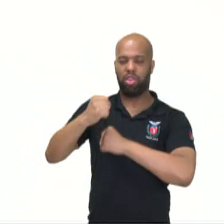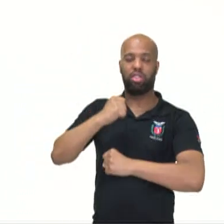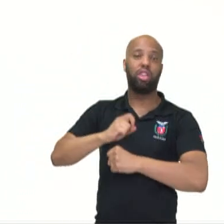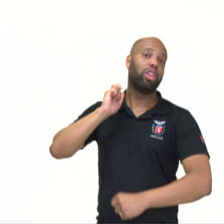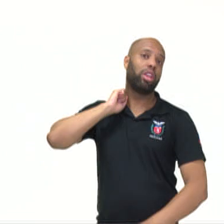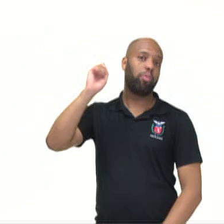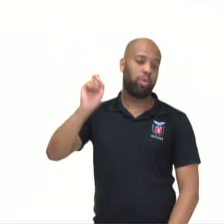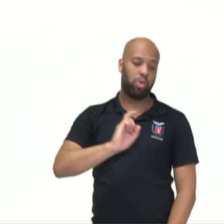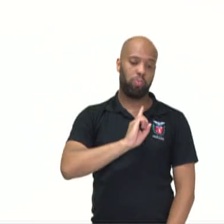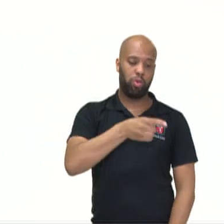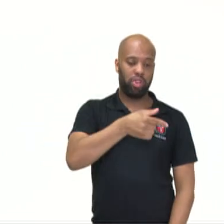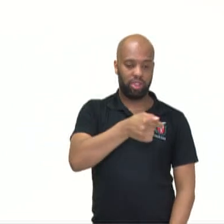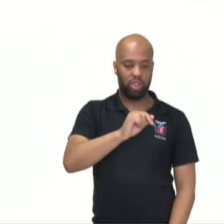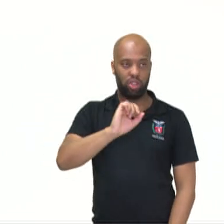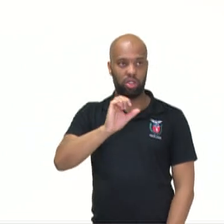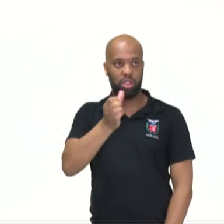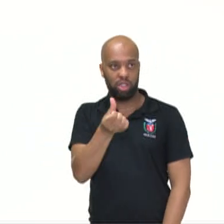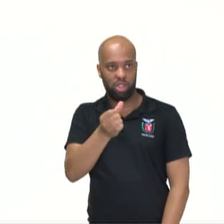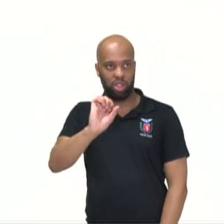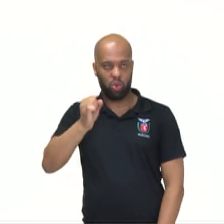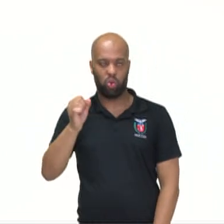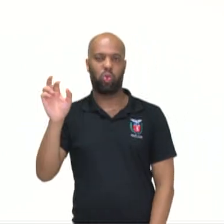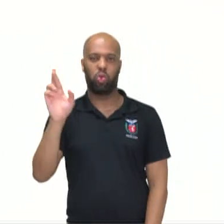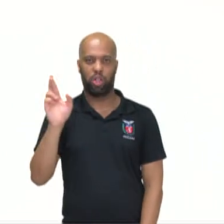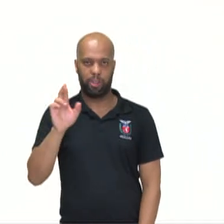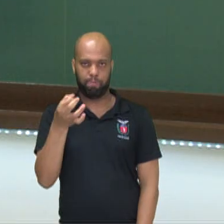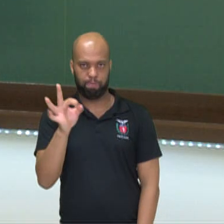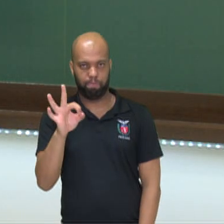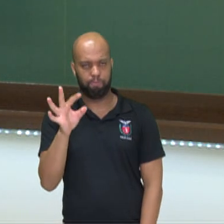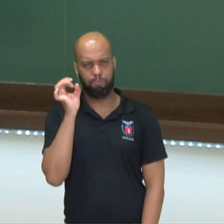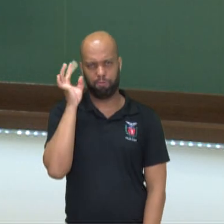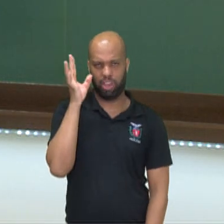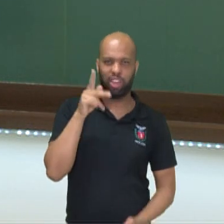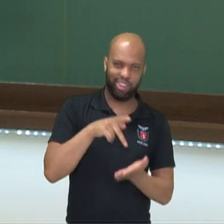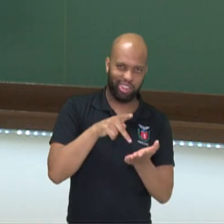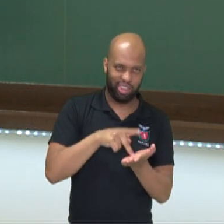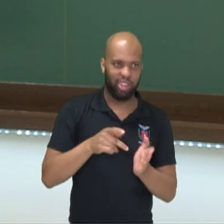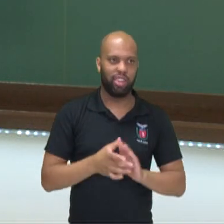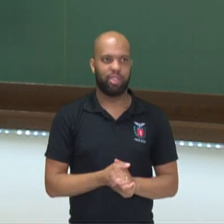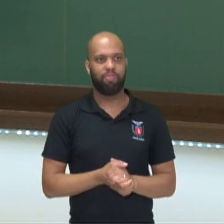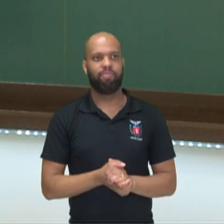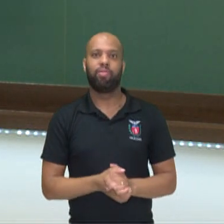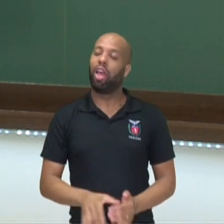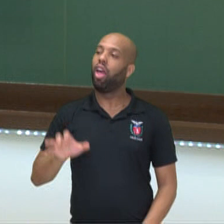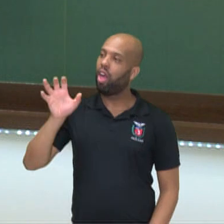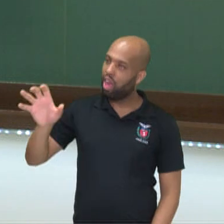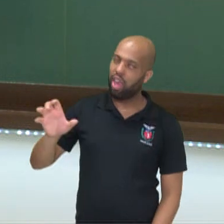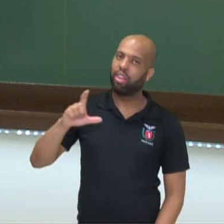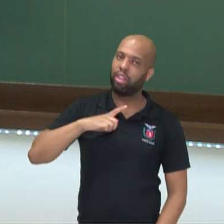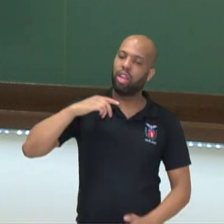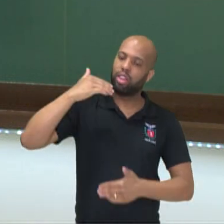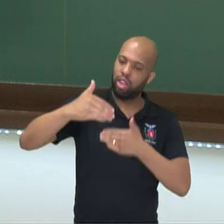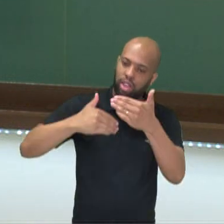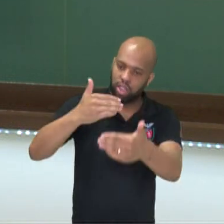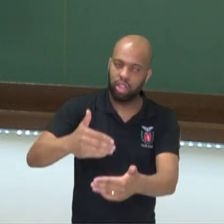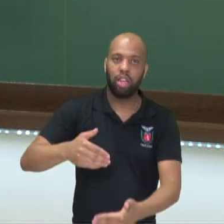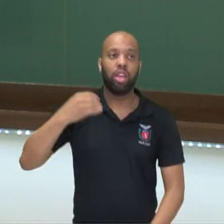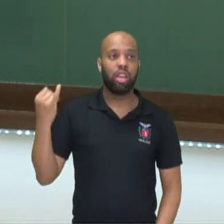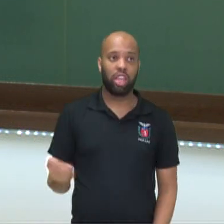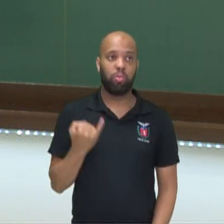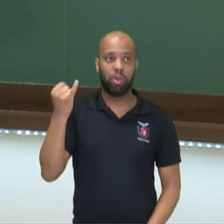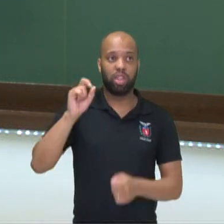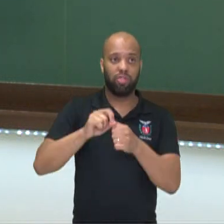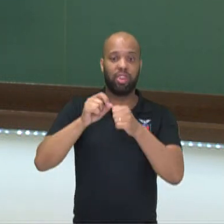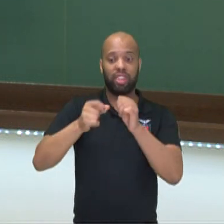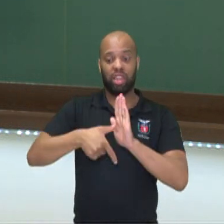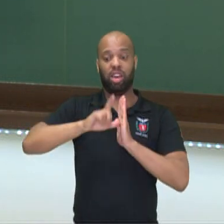R$ 1.768. Bem tranquilo, né? Então tá aí o passo a passo, bem certinho. Não esqueça de fazer a